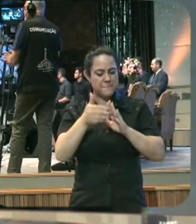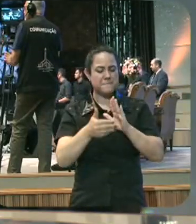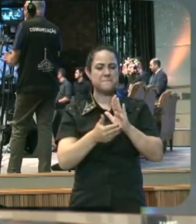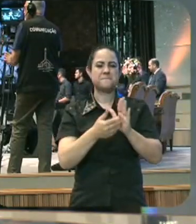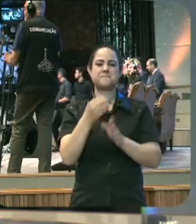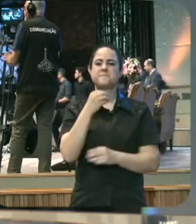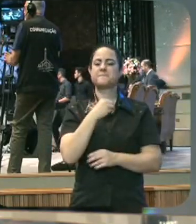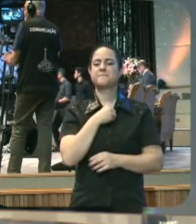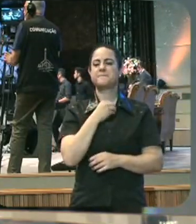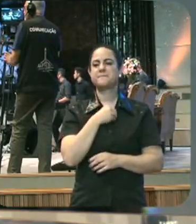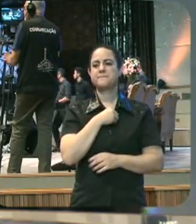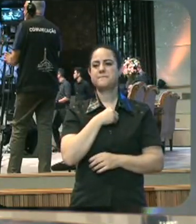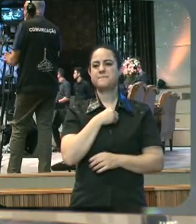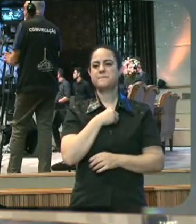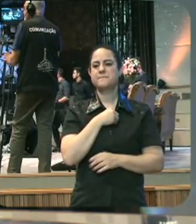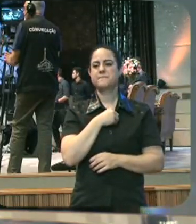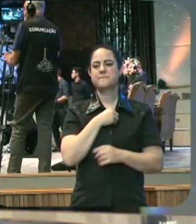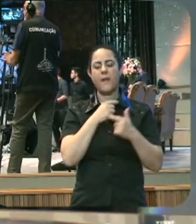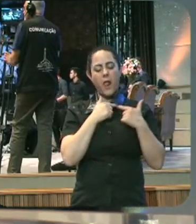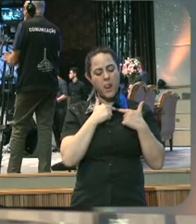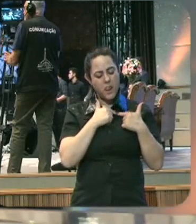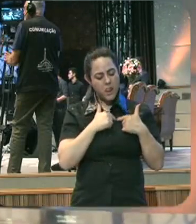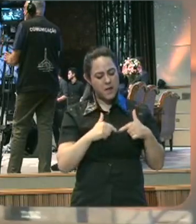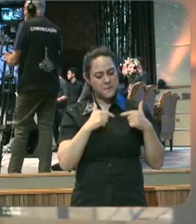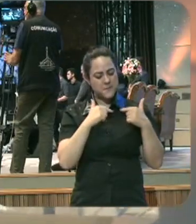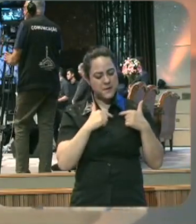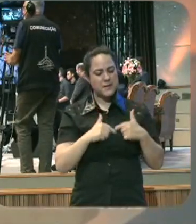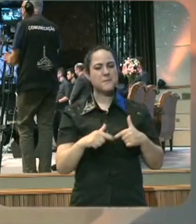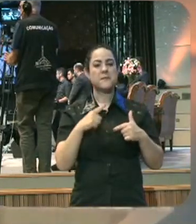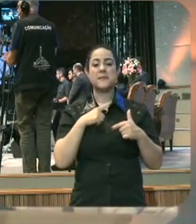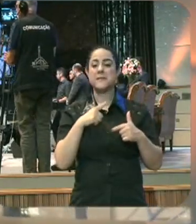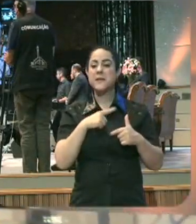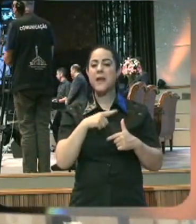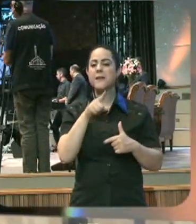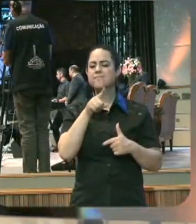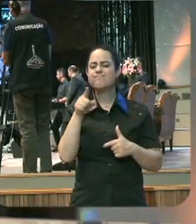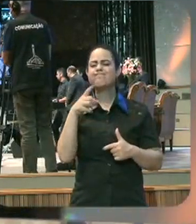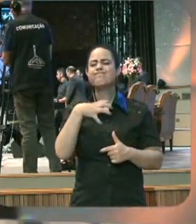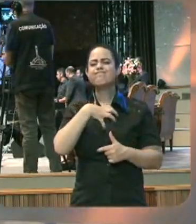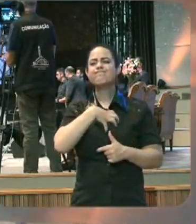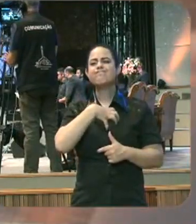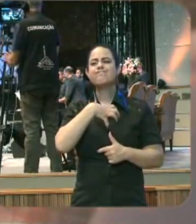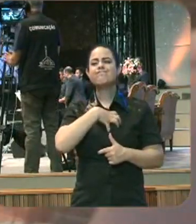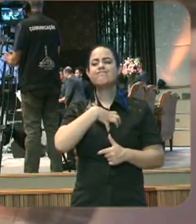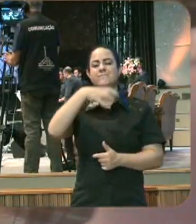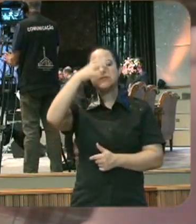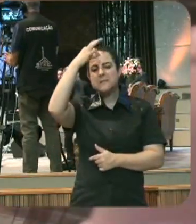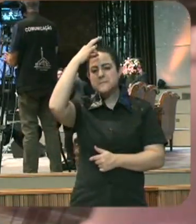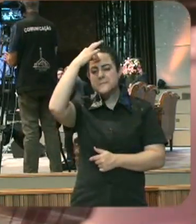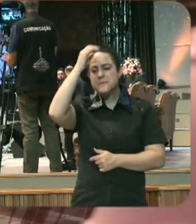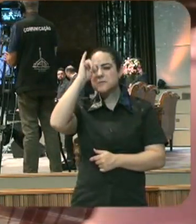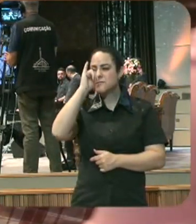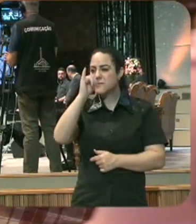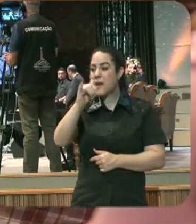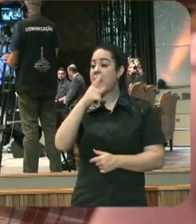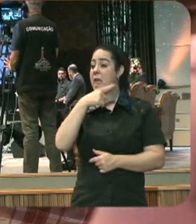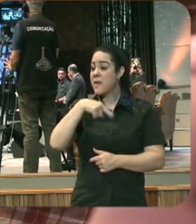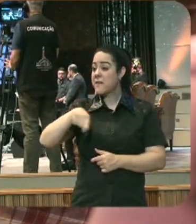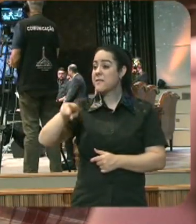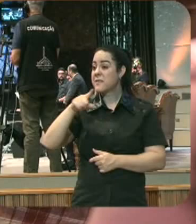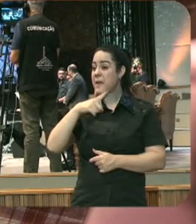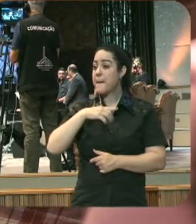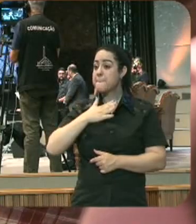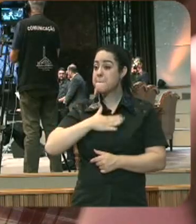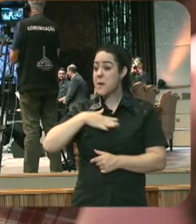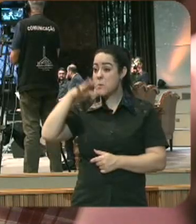pecado. Tem um monte de coisa aí falando na tua mente. Escuta a voz do Espírito. Eu vou colocar o